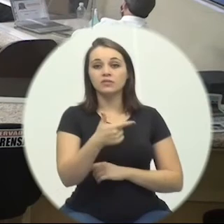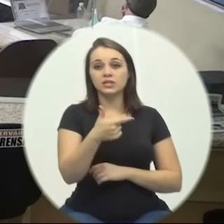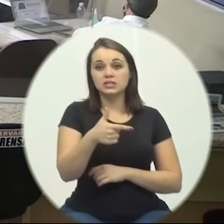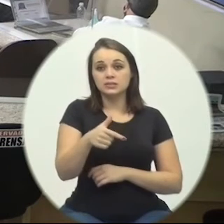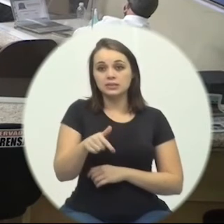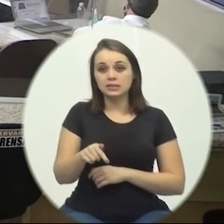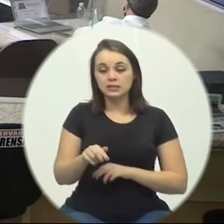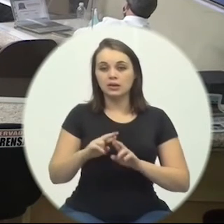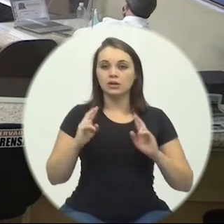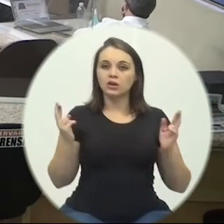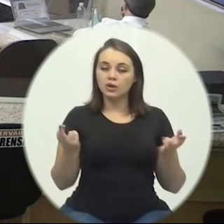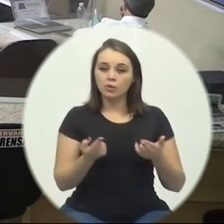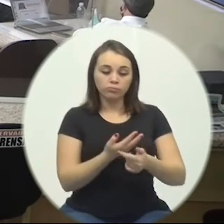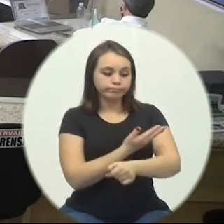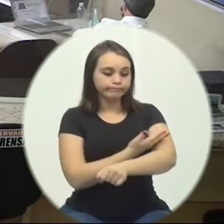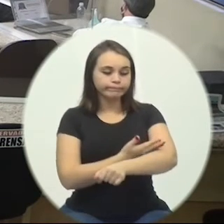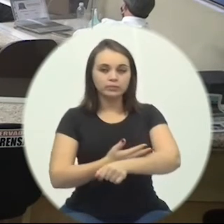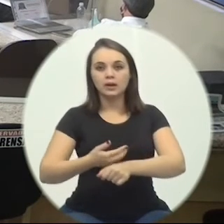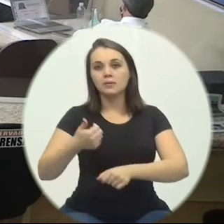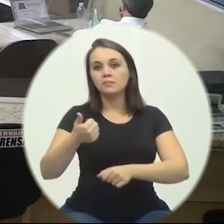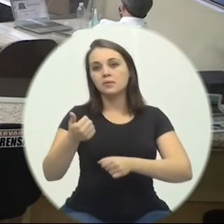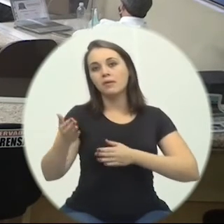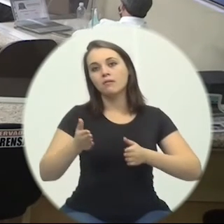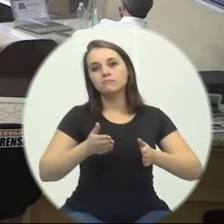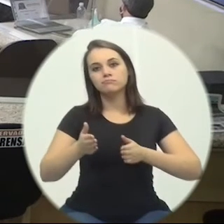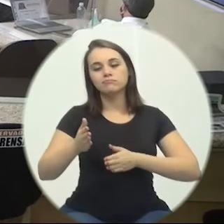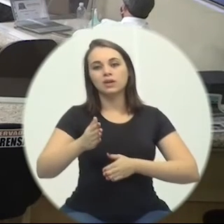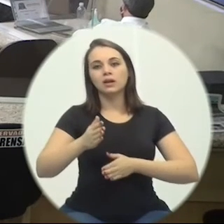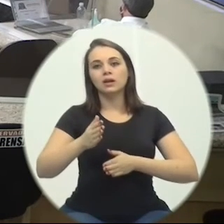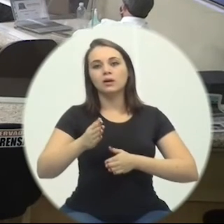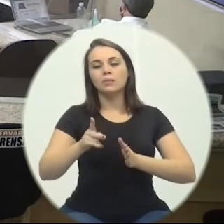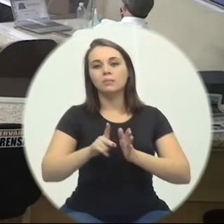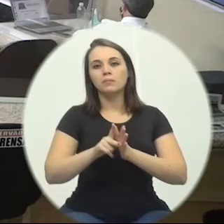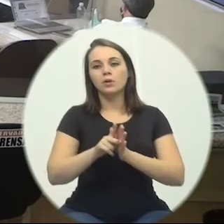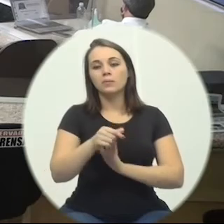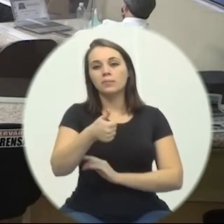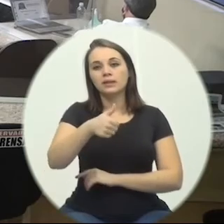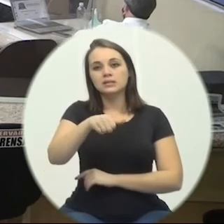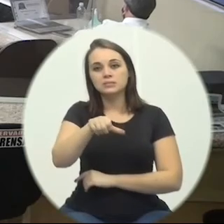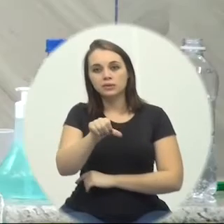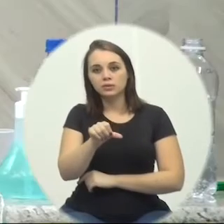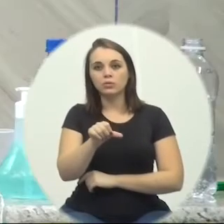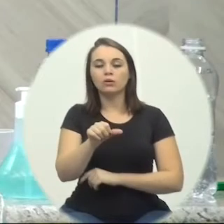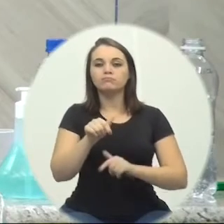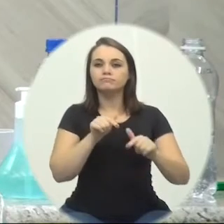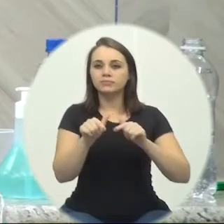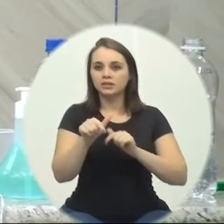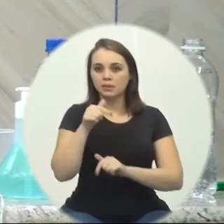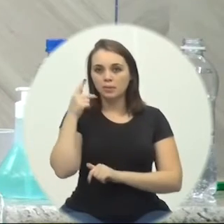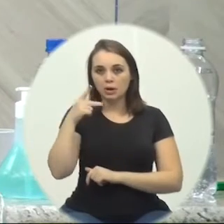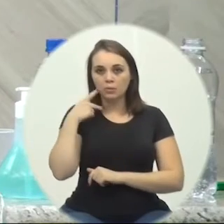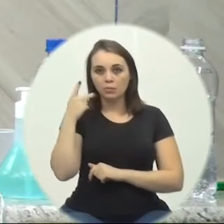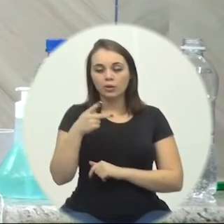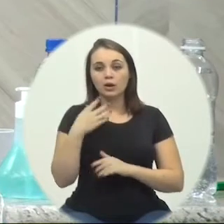27ª sessão ordinária da primeira sessão legislativa da 19ª legislatura. Grande expediente,